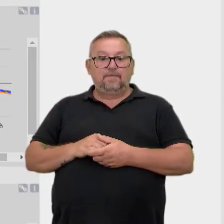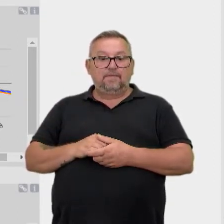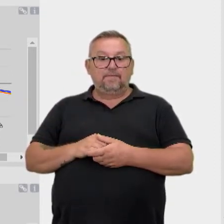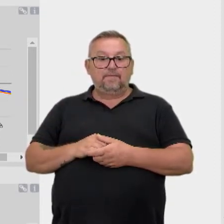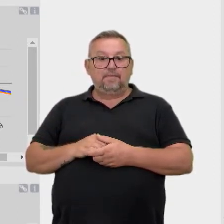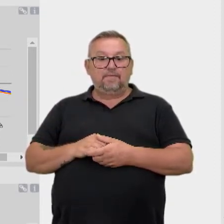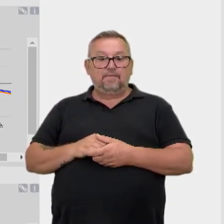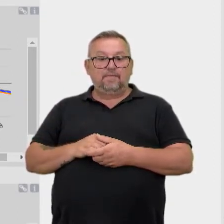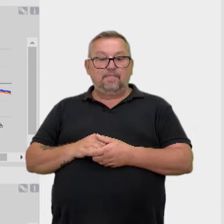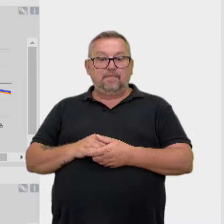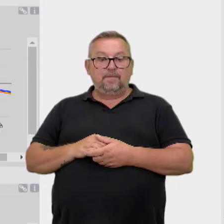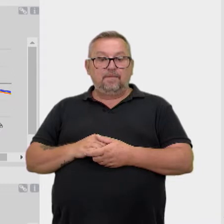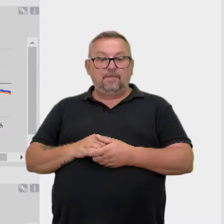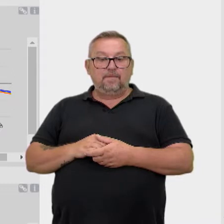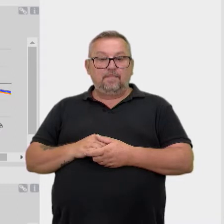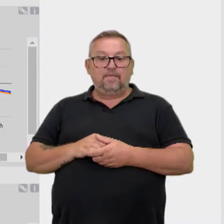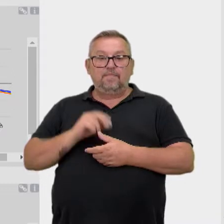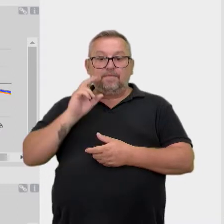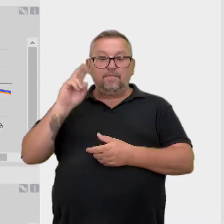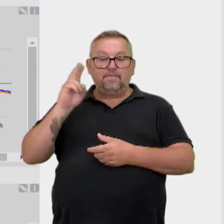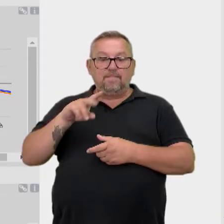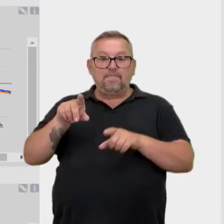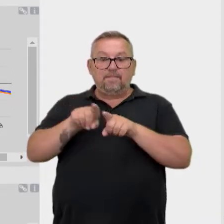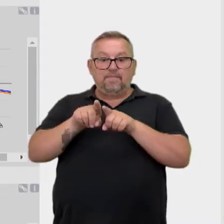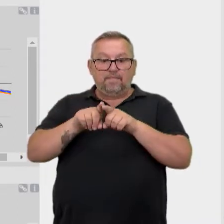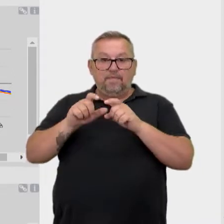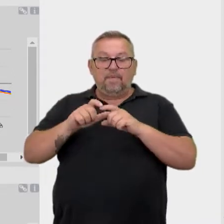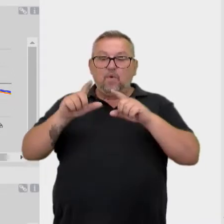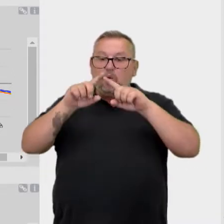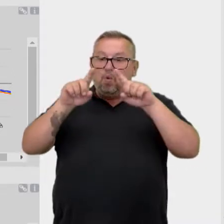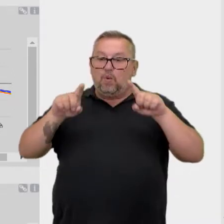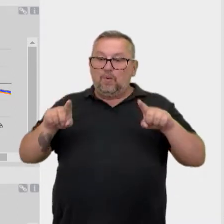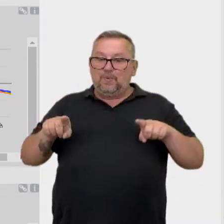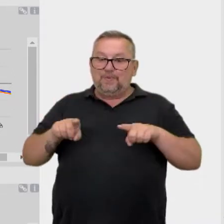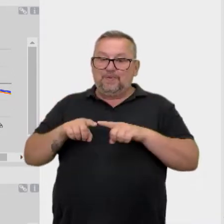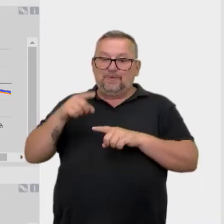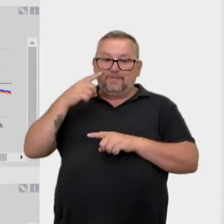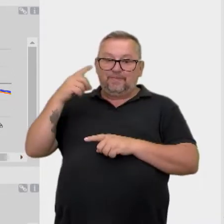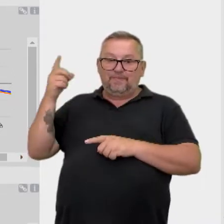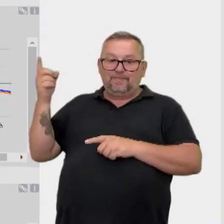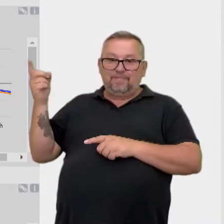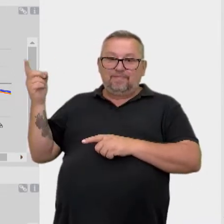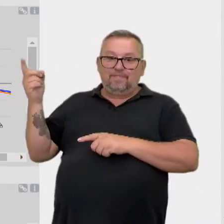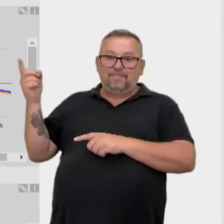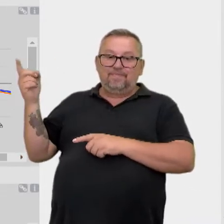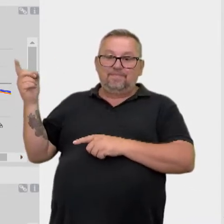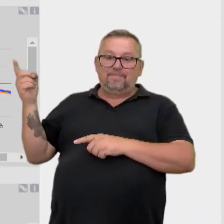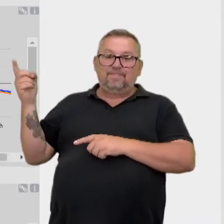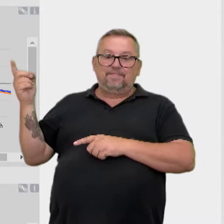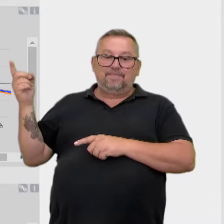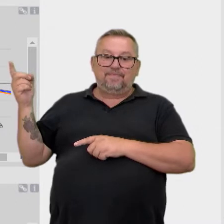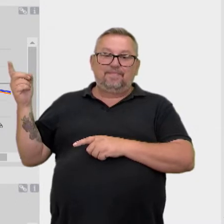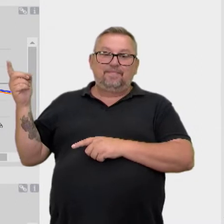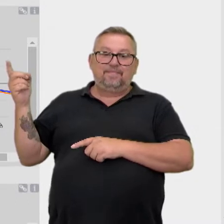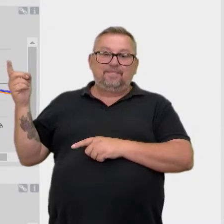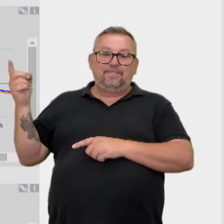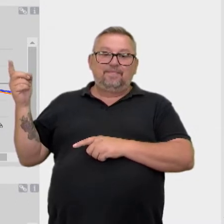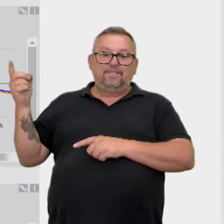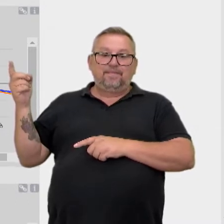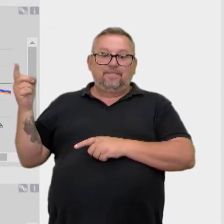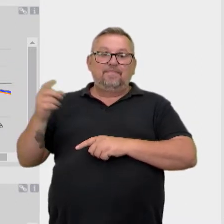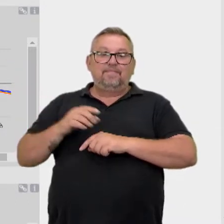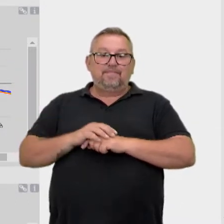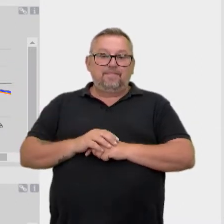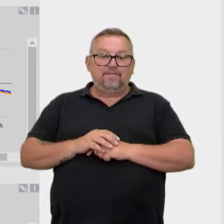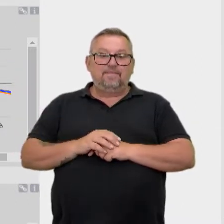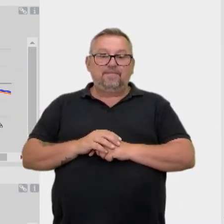vamos ver aqui o tamanho, né? Vocês estão vendo que o tamanho da pirâmide mostra um alargamento na base, né? Que é essa parte aqui dos